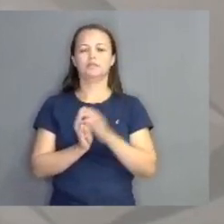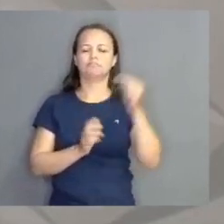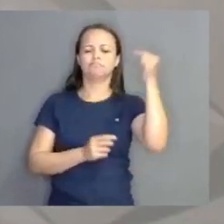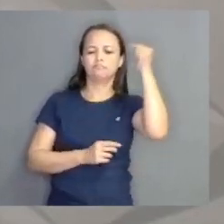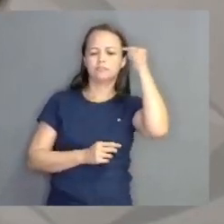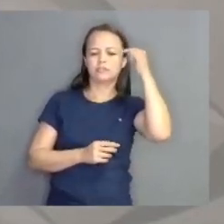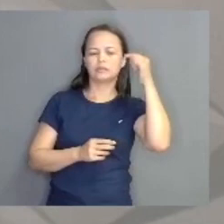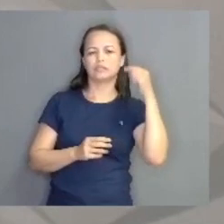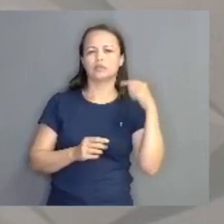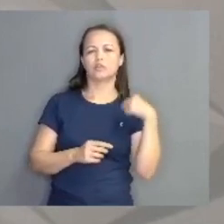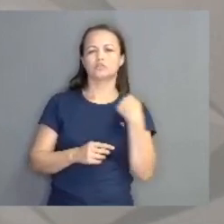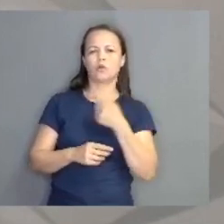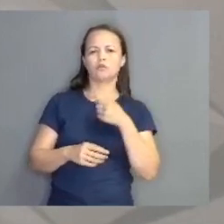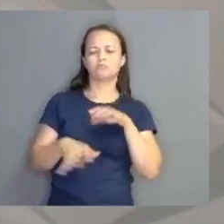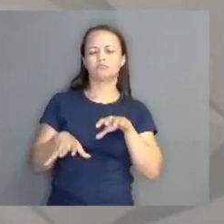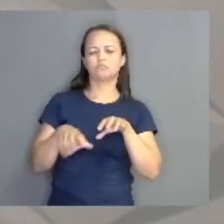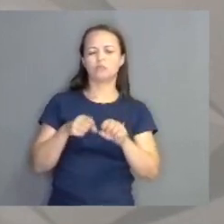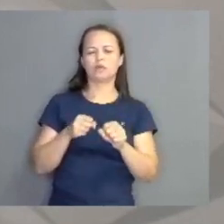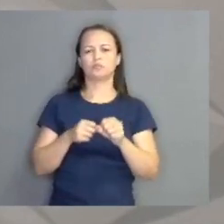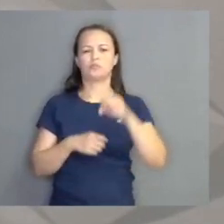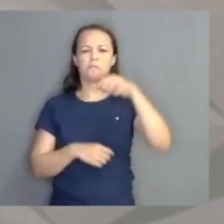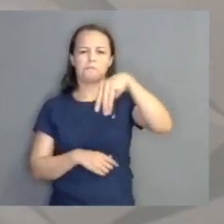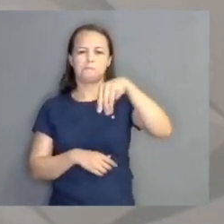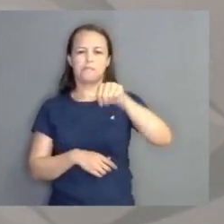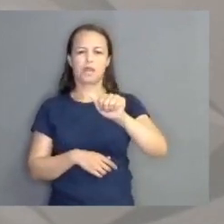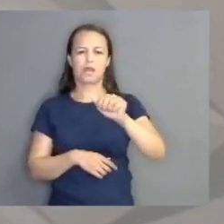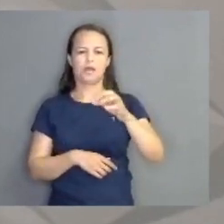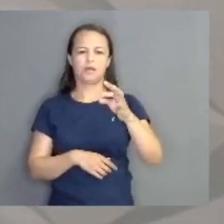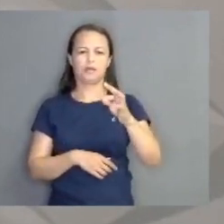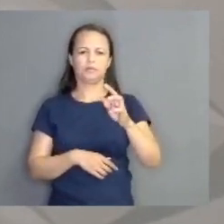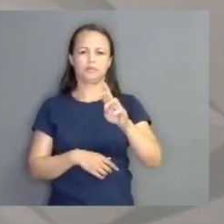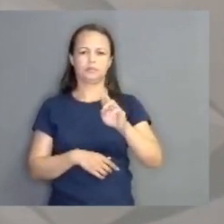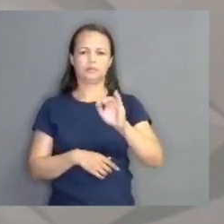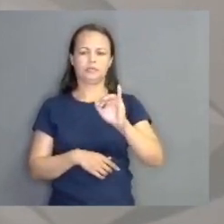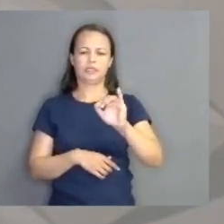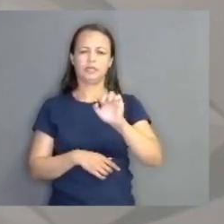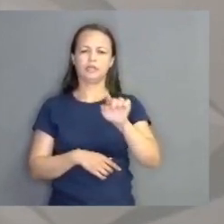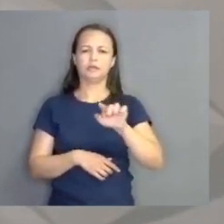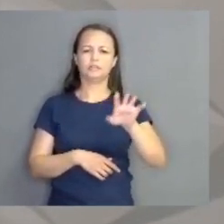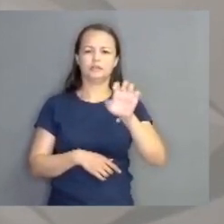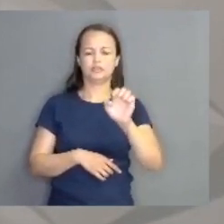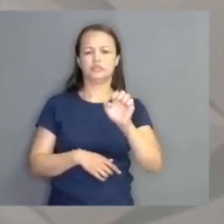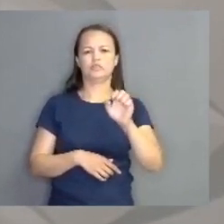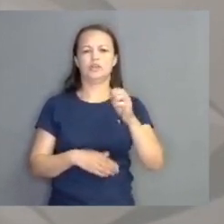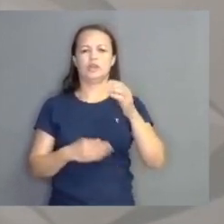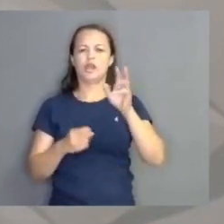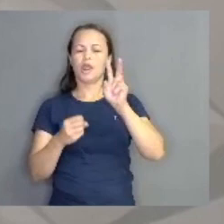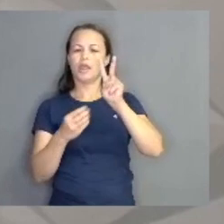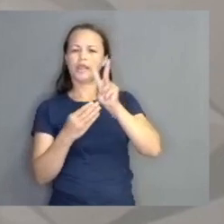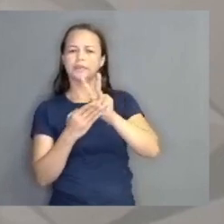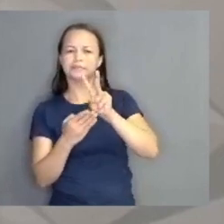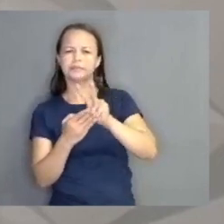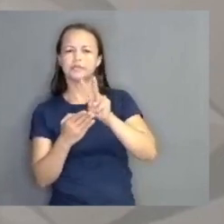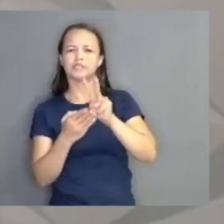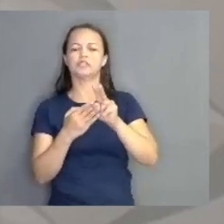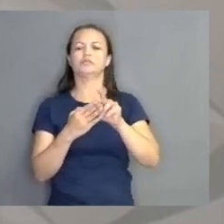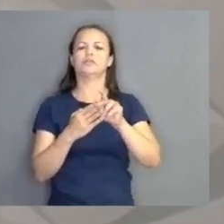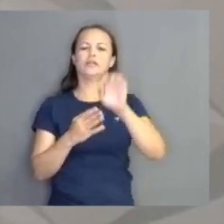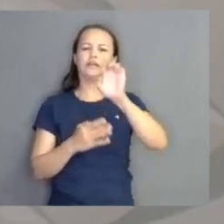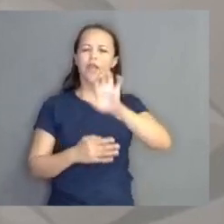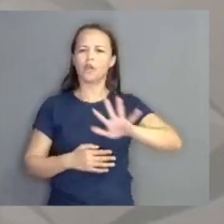formados por matrizes, né? Então temos matriz indígena, matriz europeia, matriz